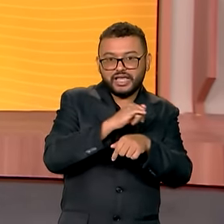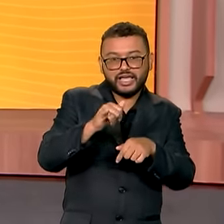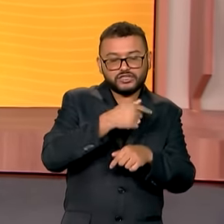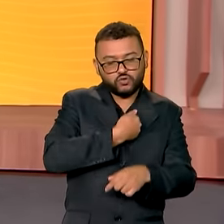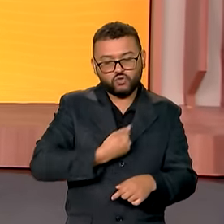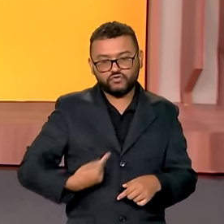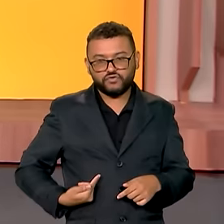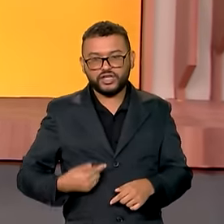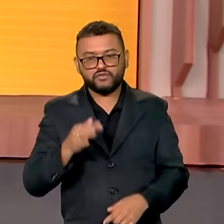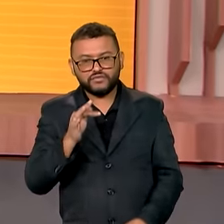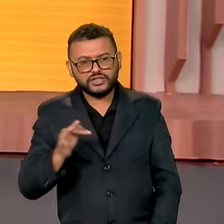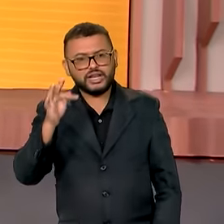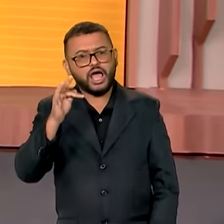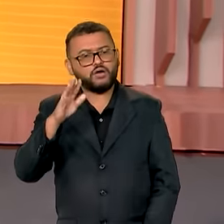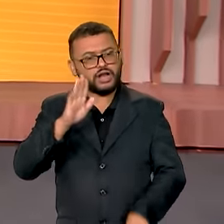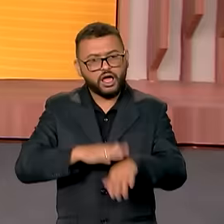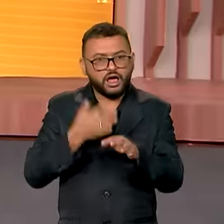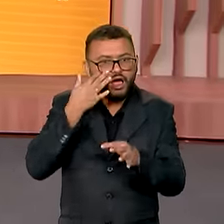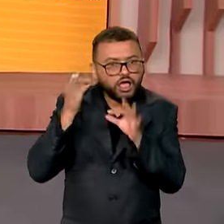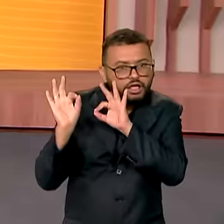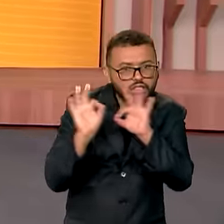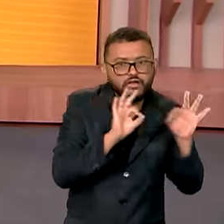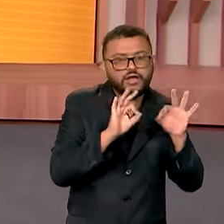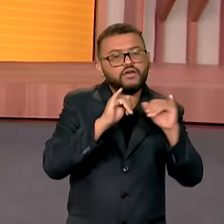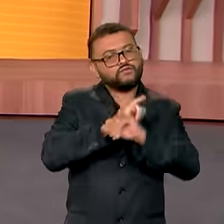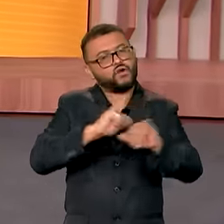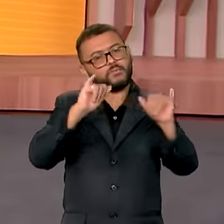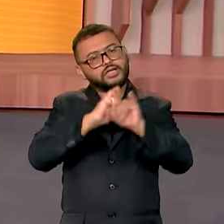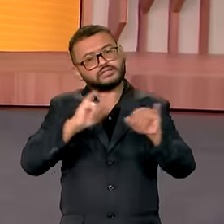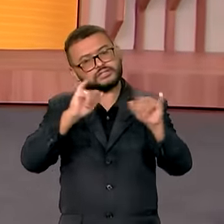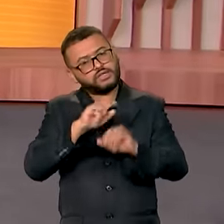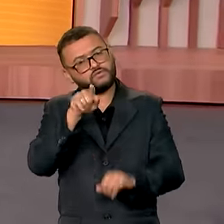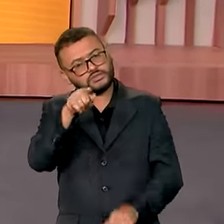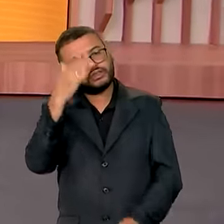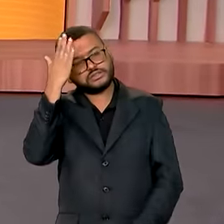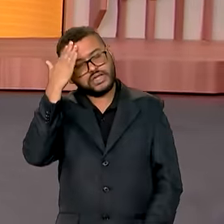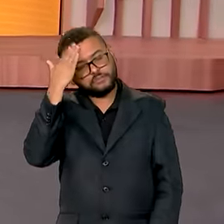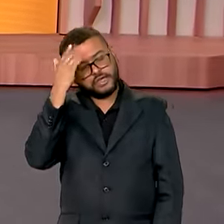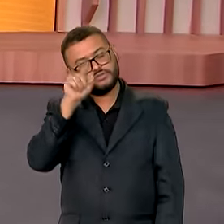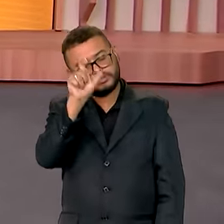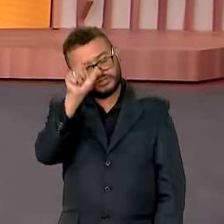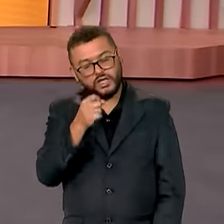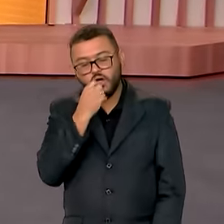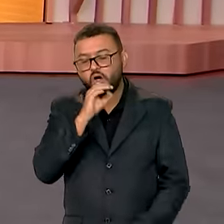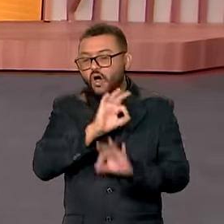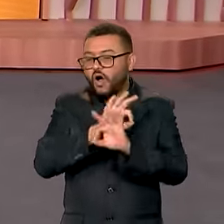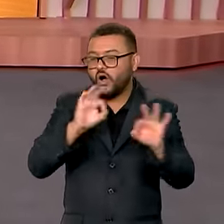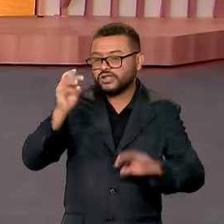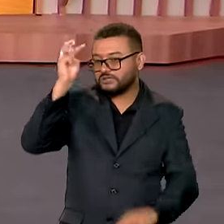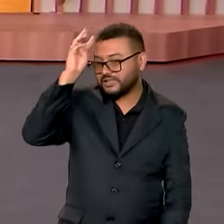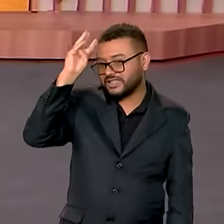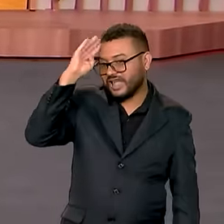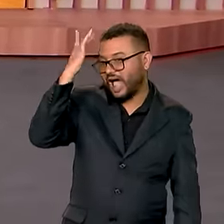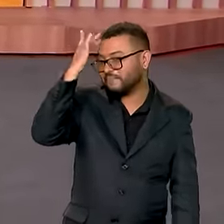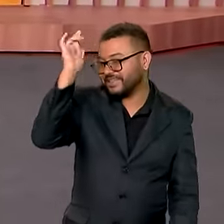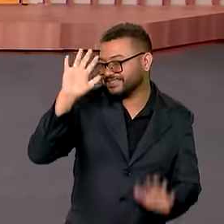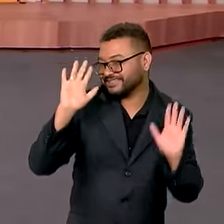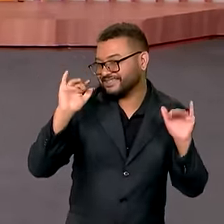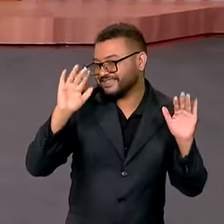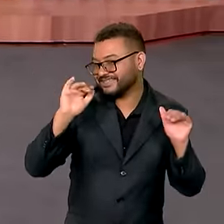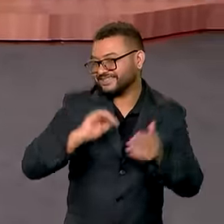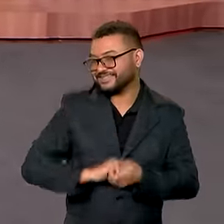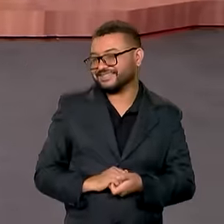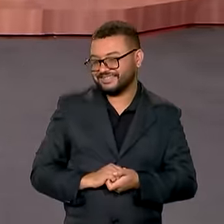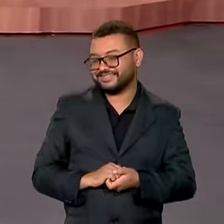governo federal, com eventos ao vivo, dicas e serviços para você, cidadão. Uma ótima terça-feira. Até amanhã. Tchau.